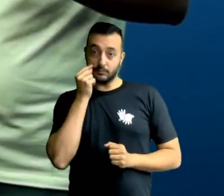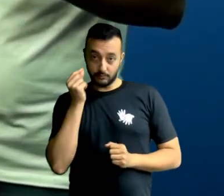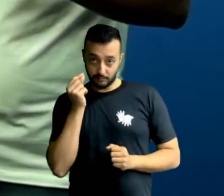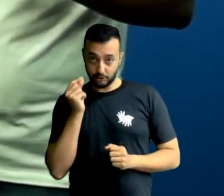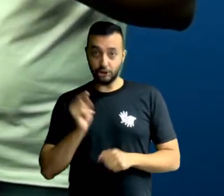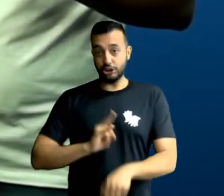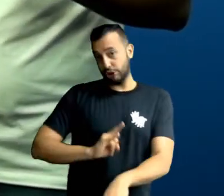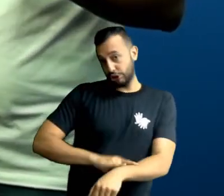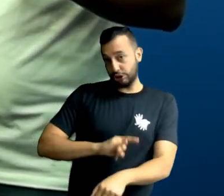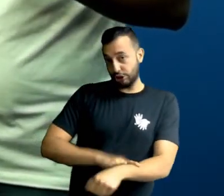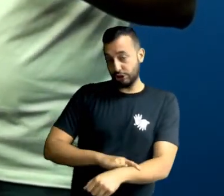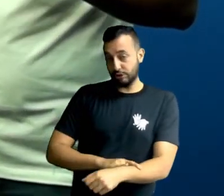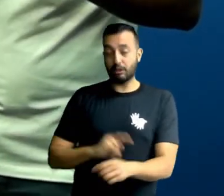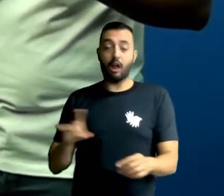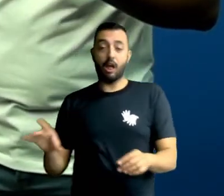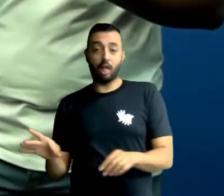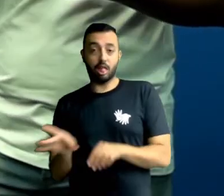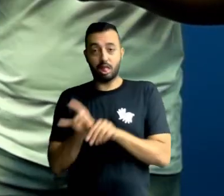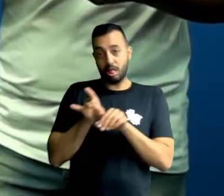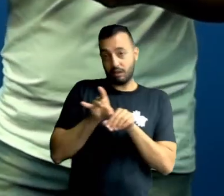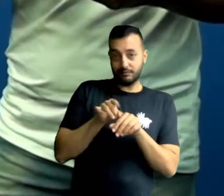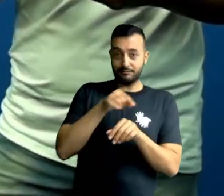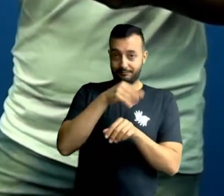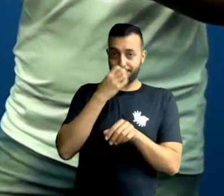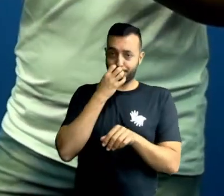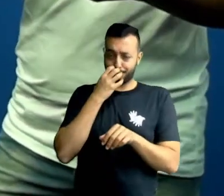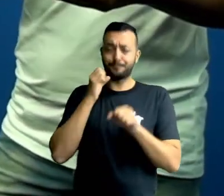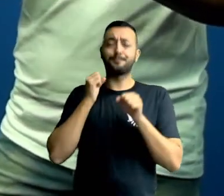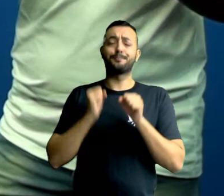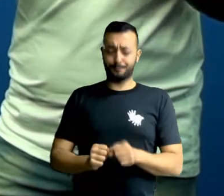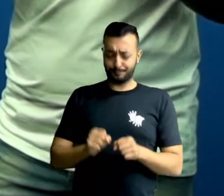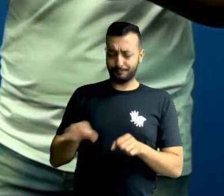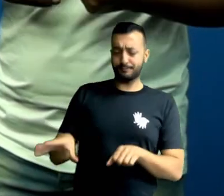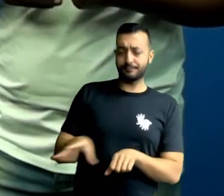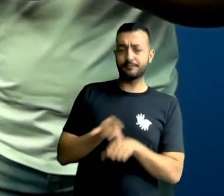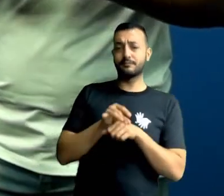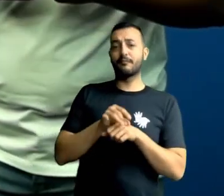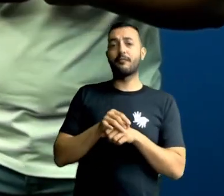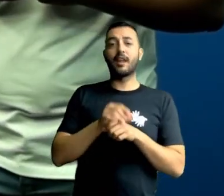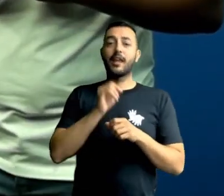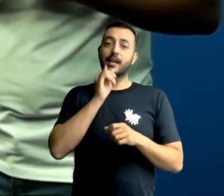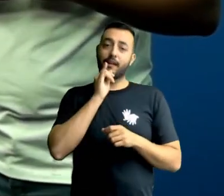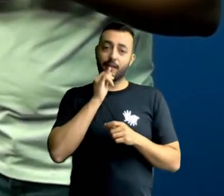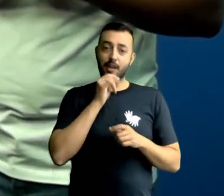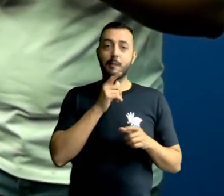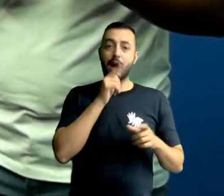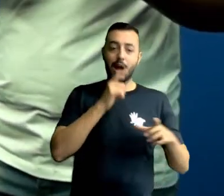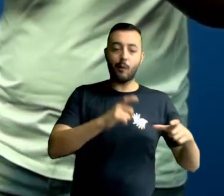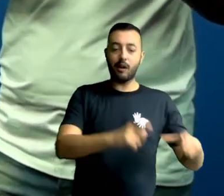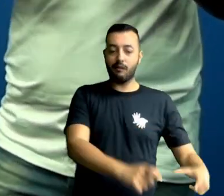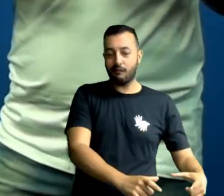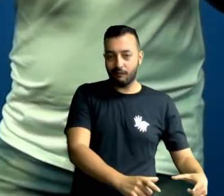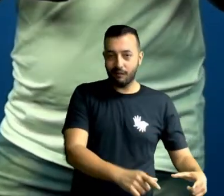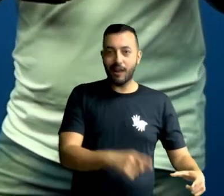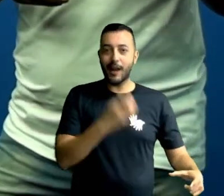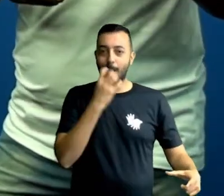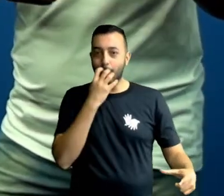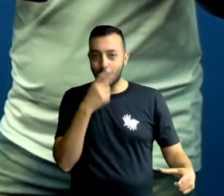se os ratos do quintal entram em contato com a água que ele bebe, ele também pode adquirir a leptospirose. Então, é importante